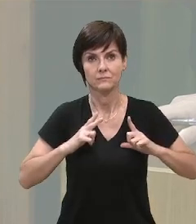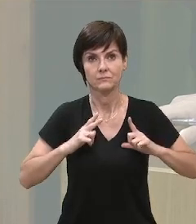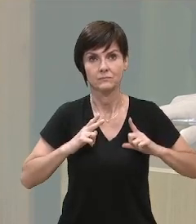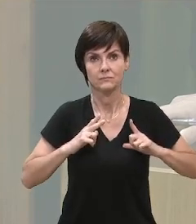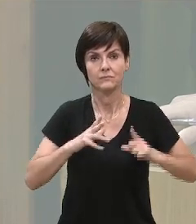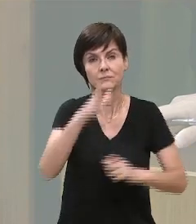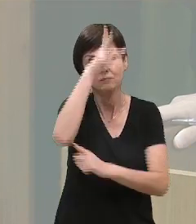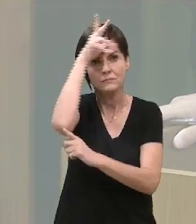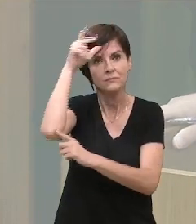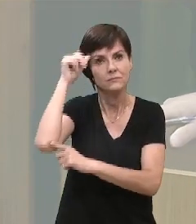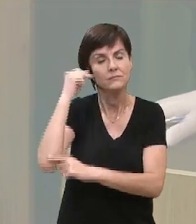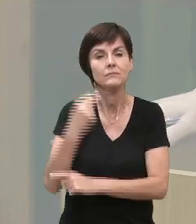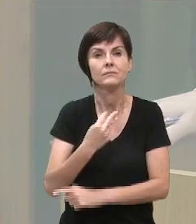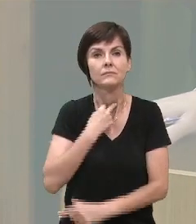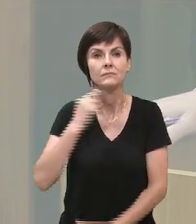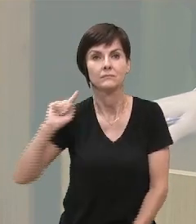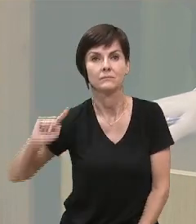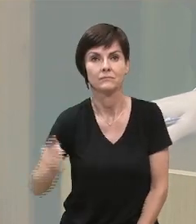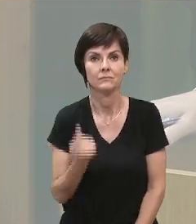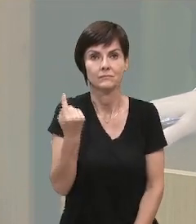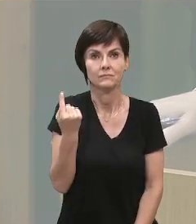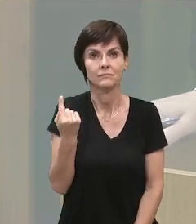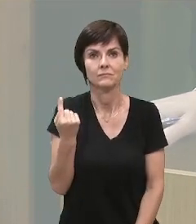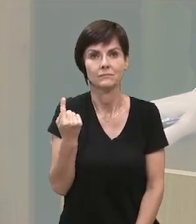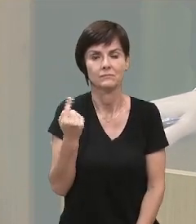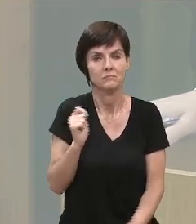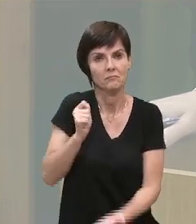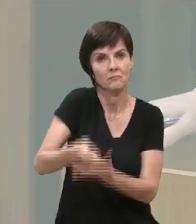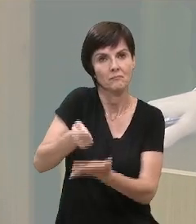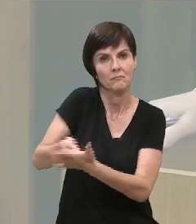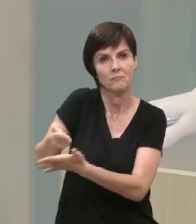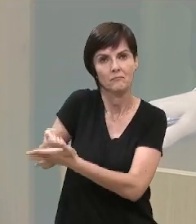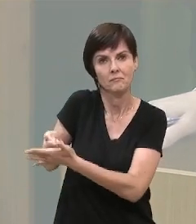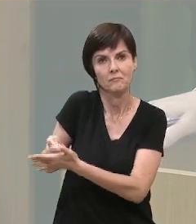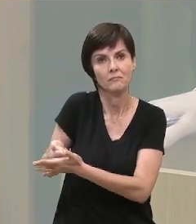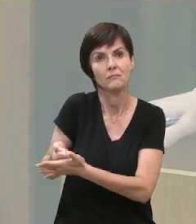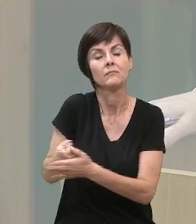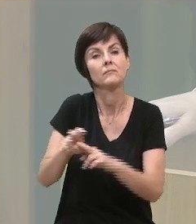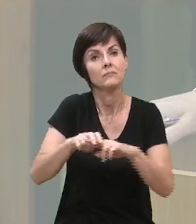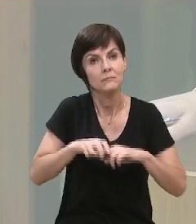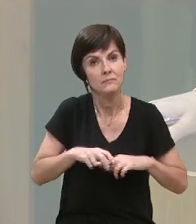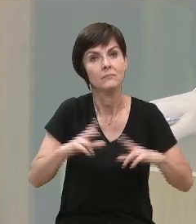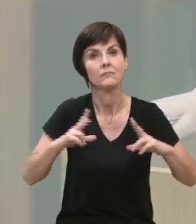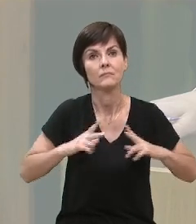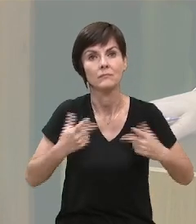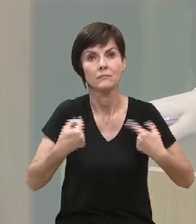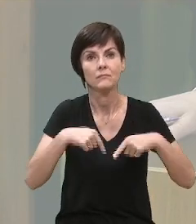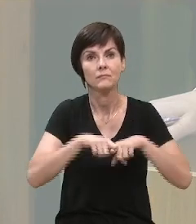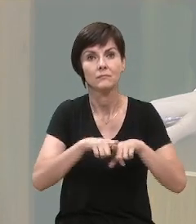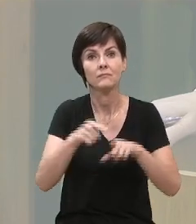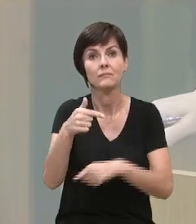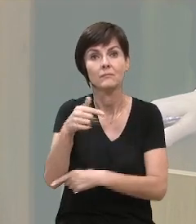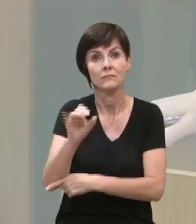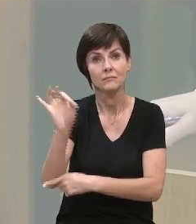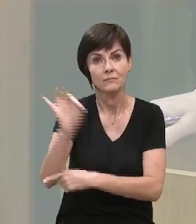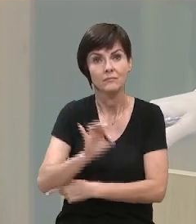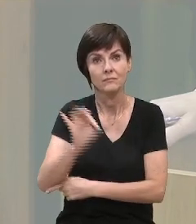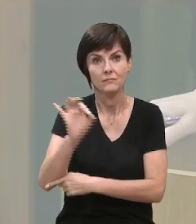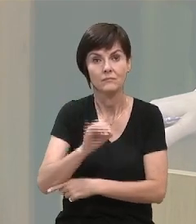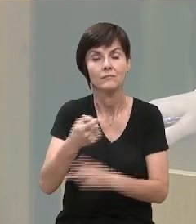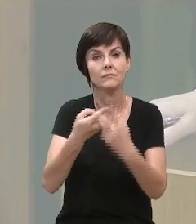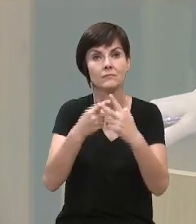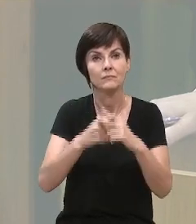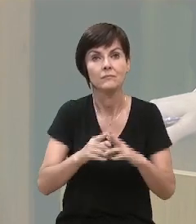não tem condição de custear tudo, gente. E esse valor da ortoga vai dar condicionante de 70% para a manutenção dos